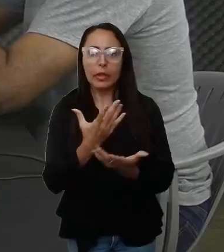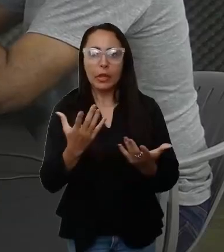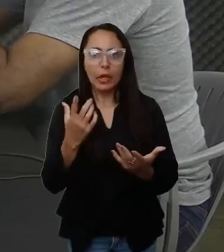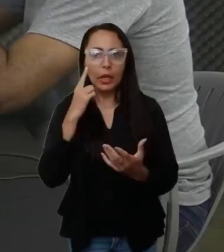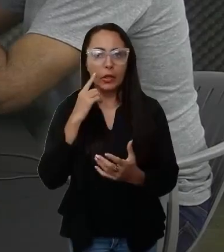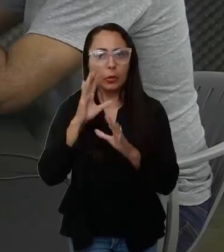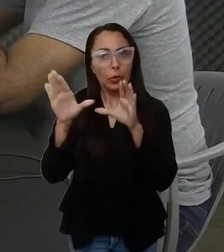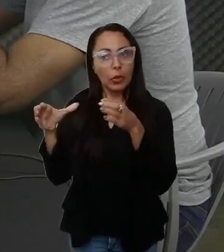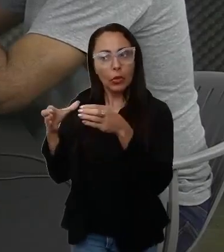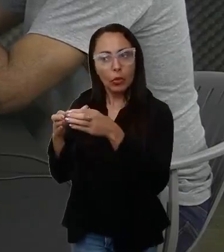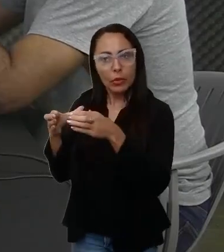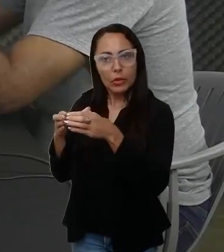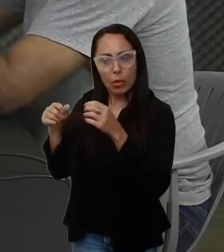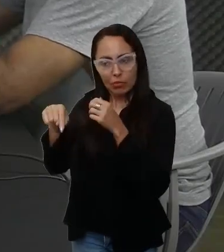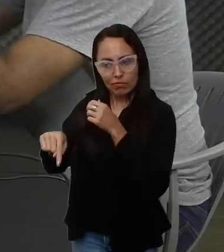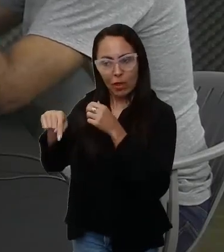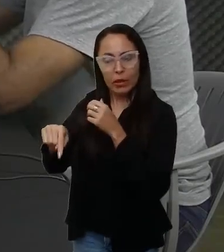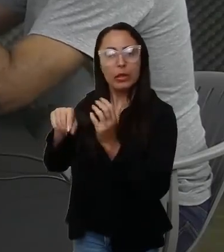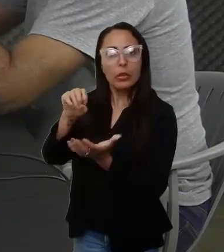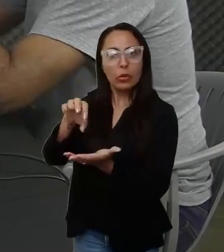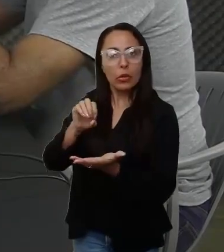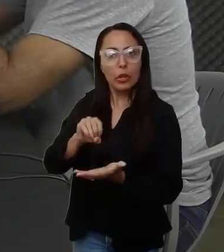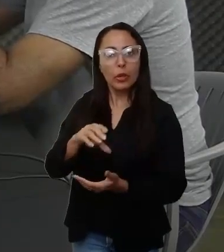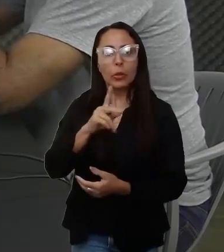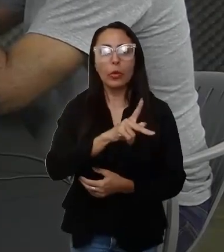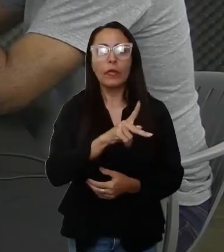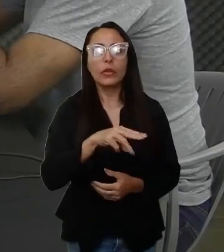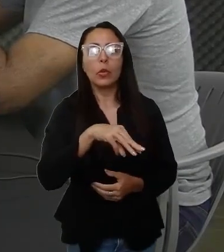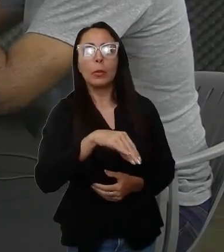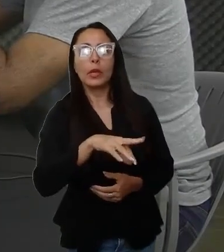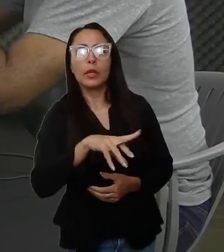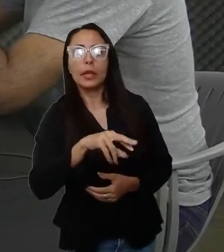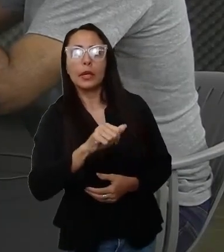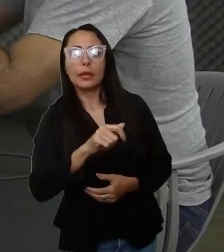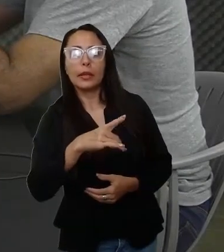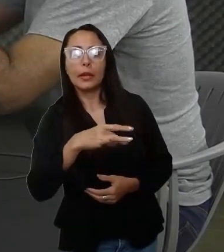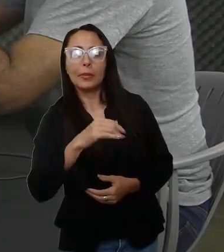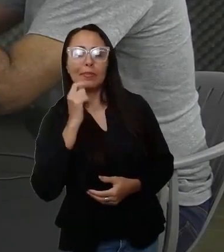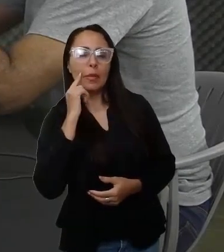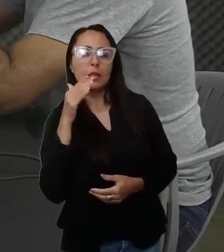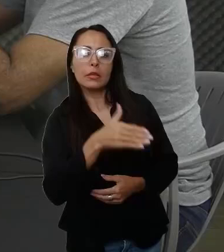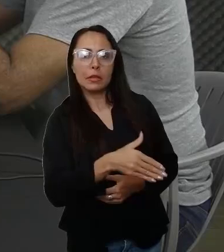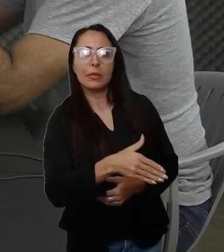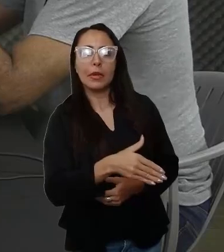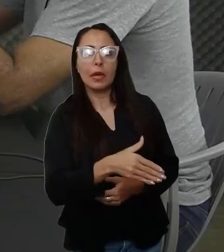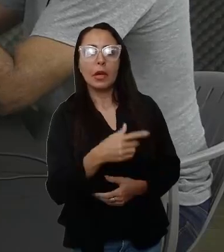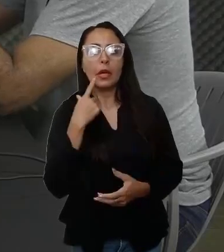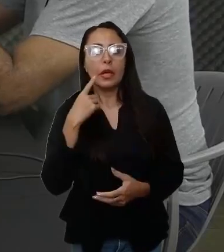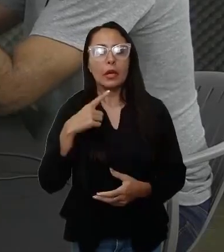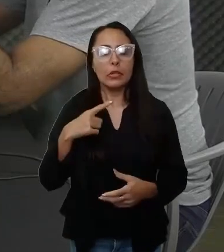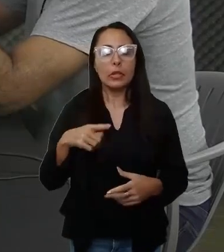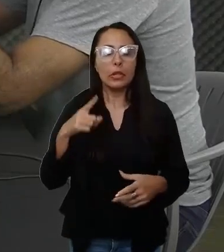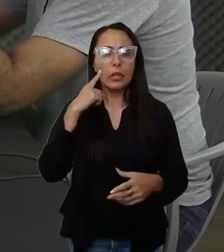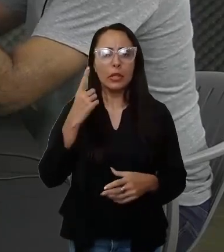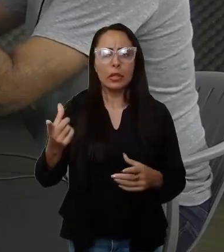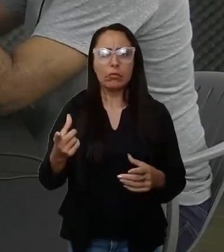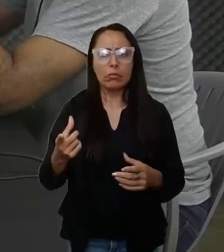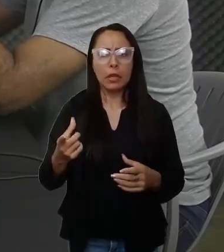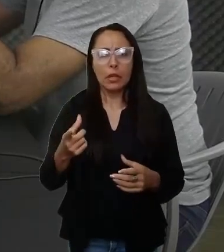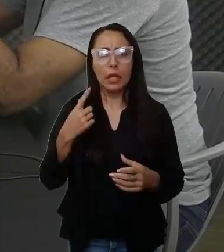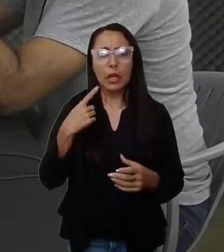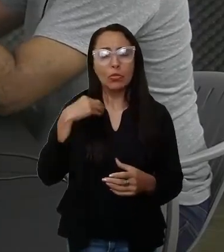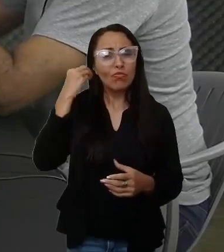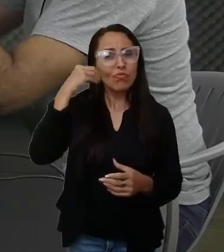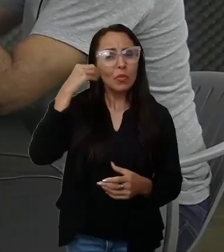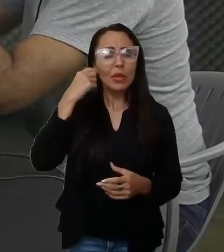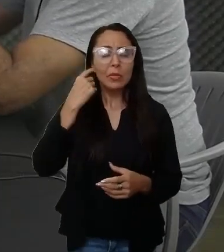comissão aqui da escola, onde o professor Miranda faz parte, e que é a gente tentar reduzir, dentro do